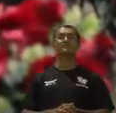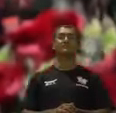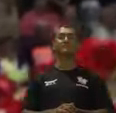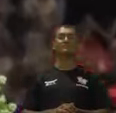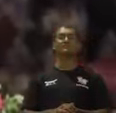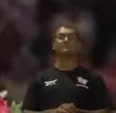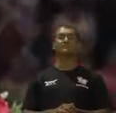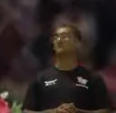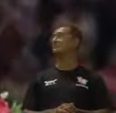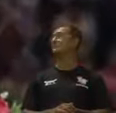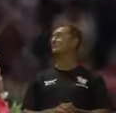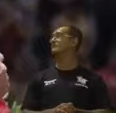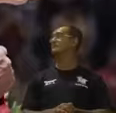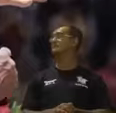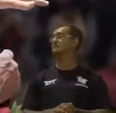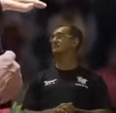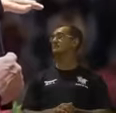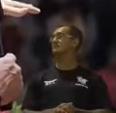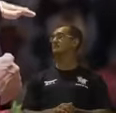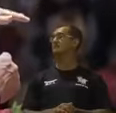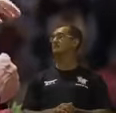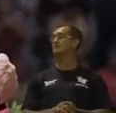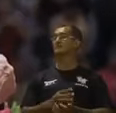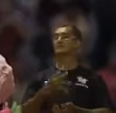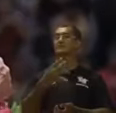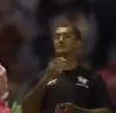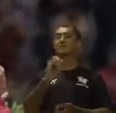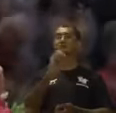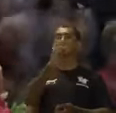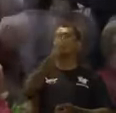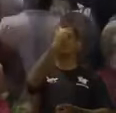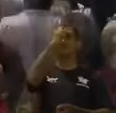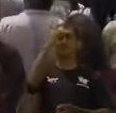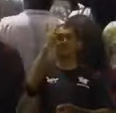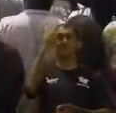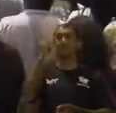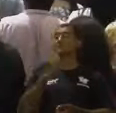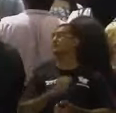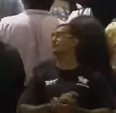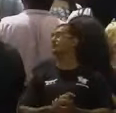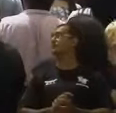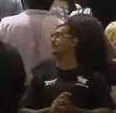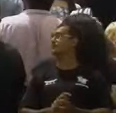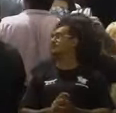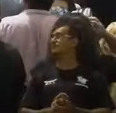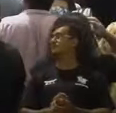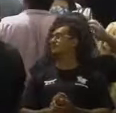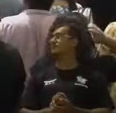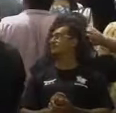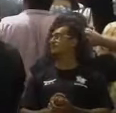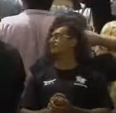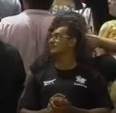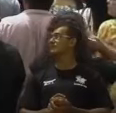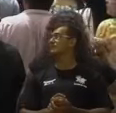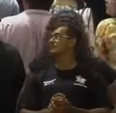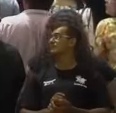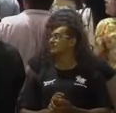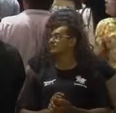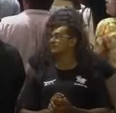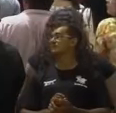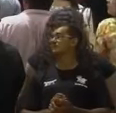Olhe para mim aqui. Temos 40 almas. Quantas faltam